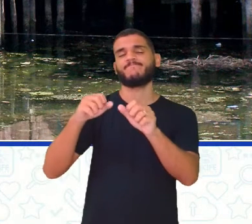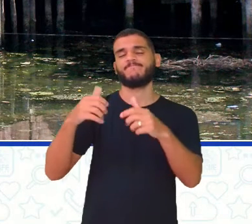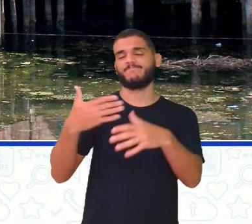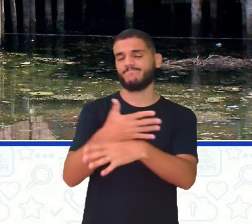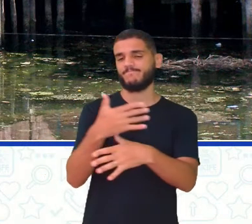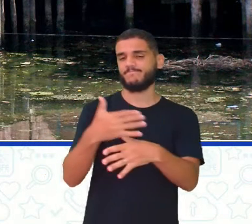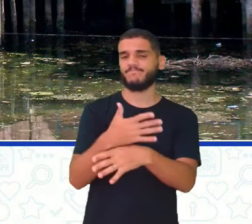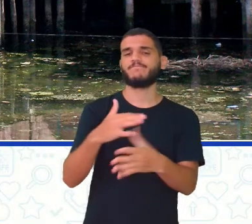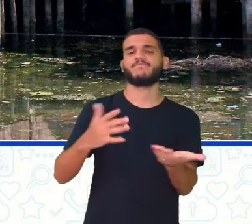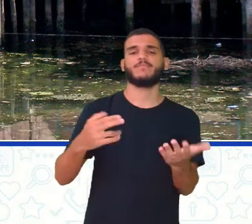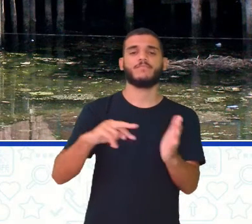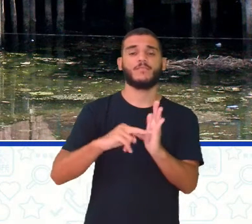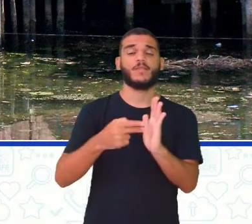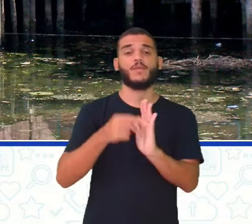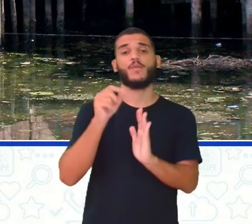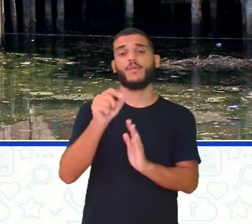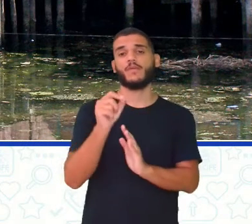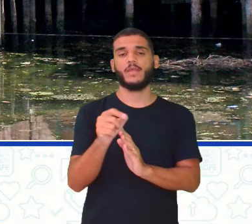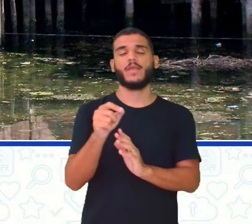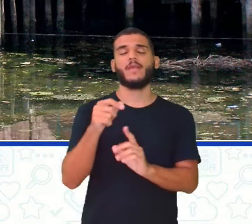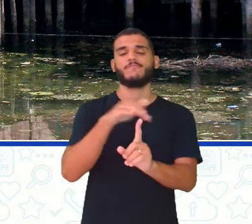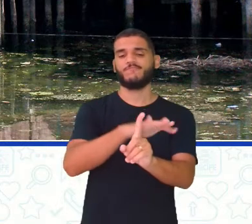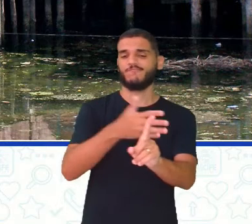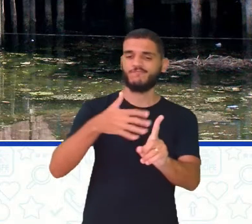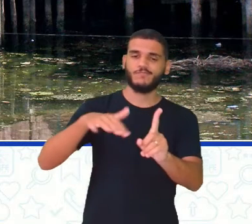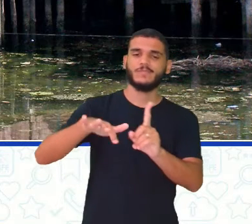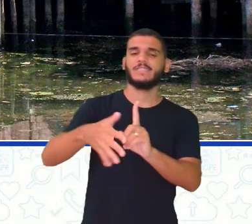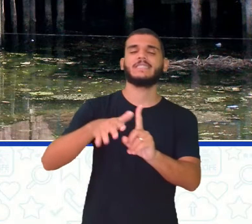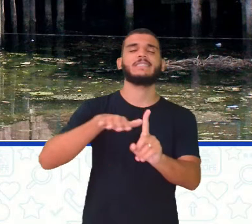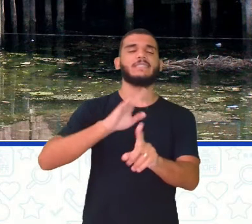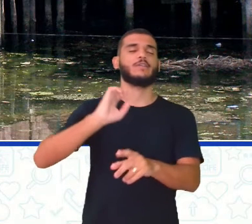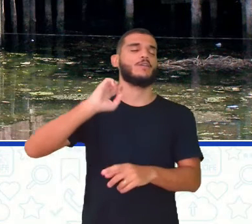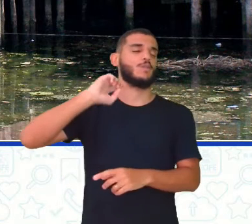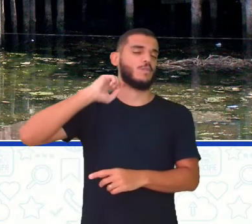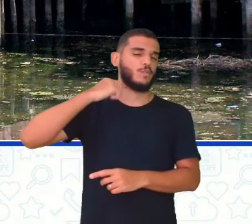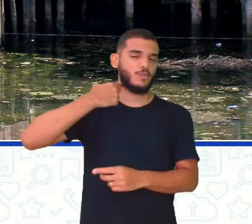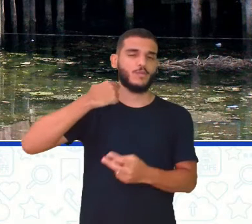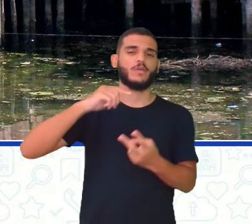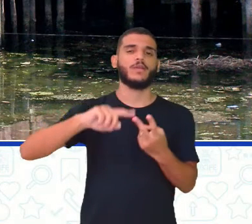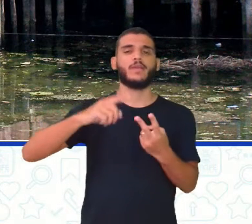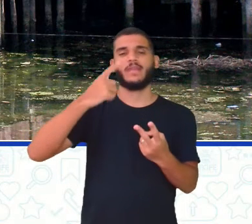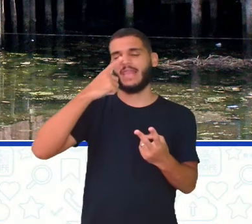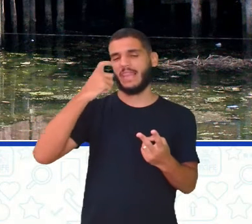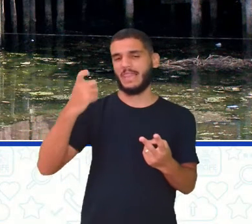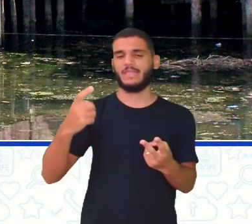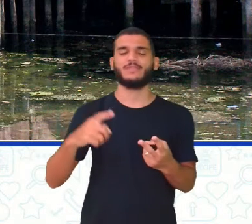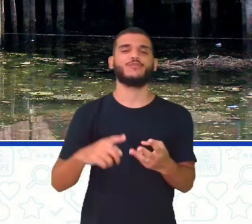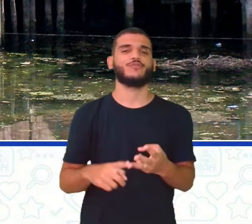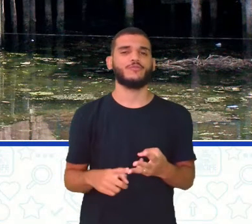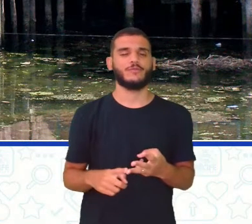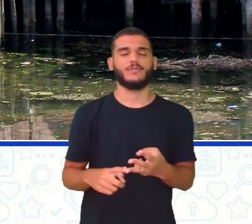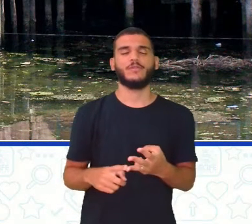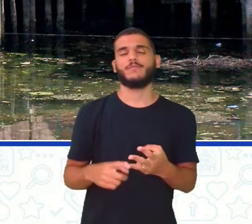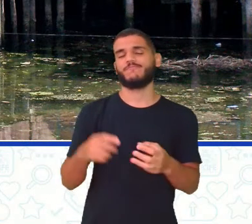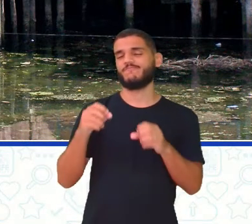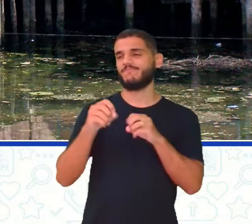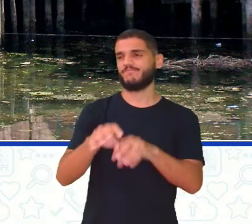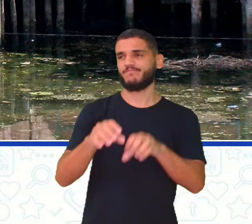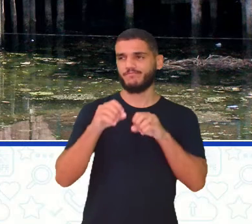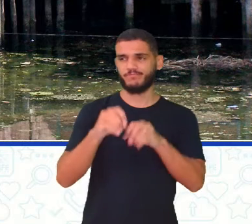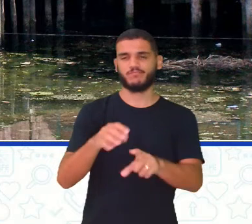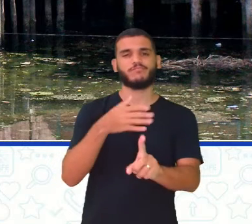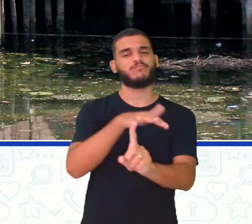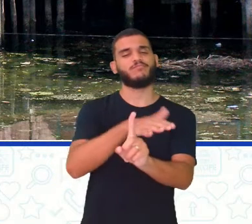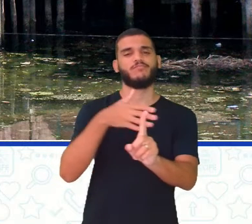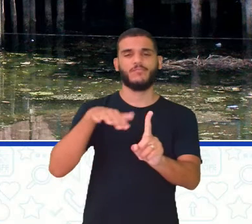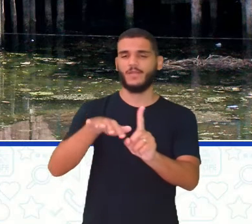traz essa questão ambiental aí, né, de sujeira, de lixo, né, a educação